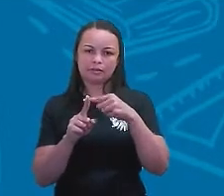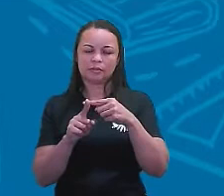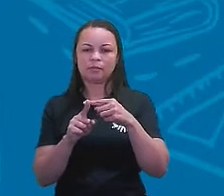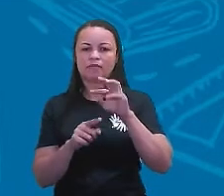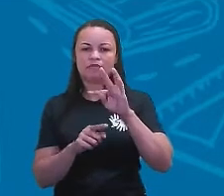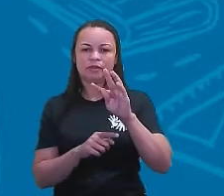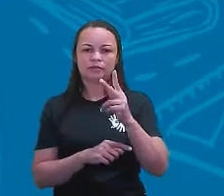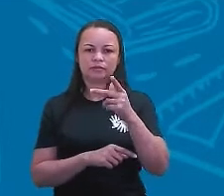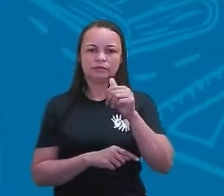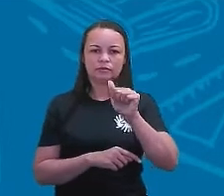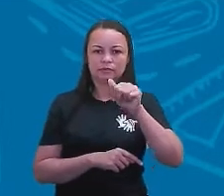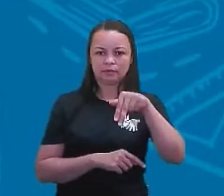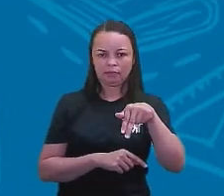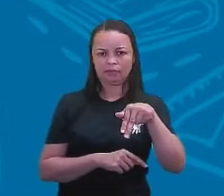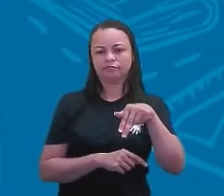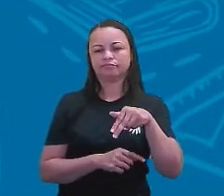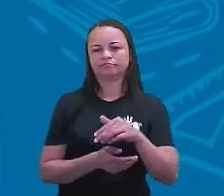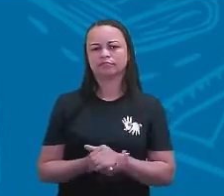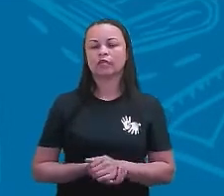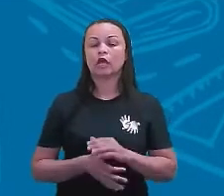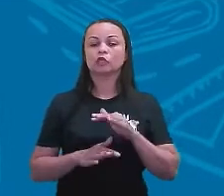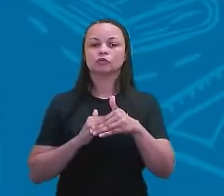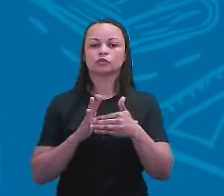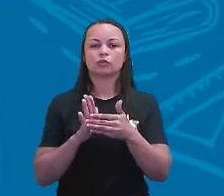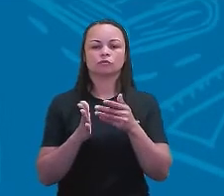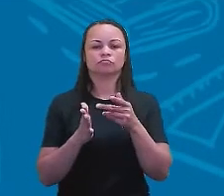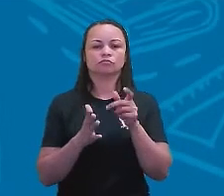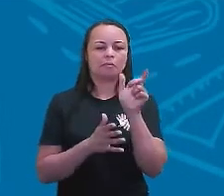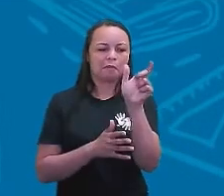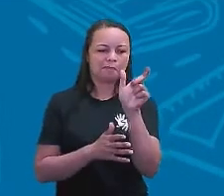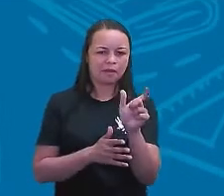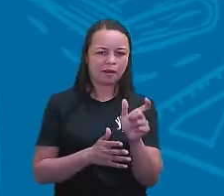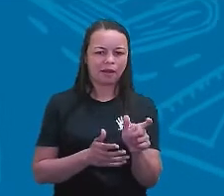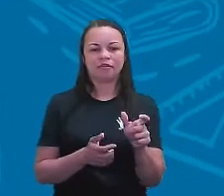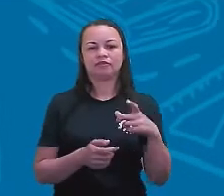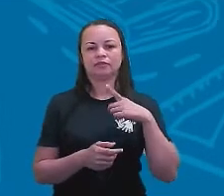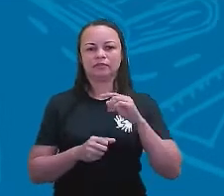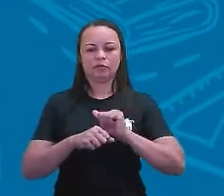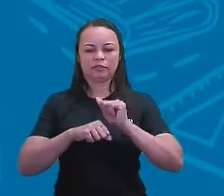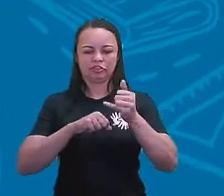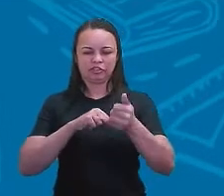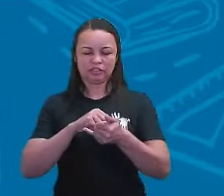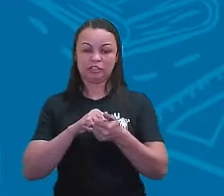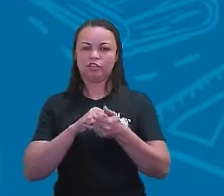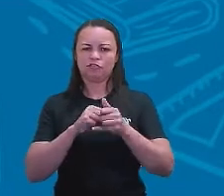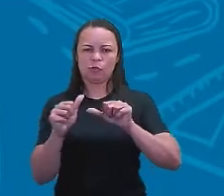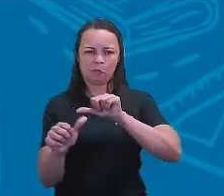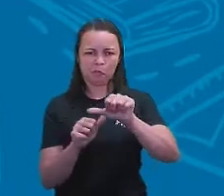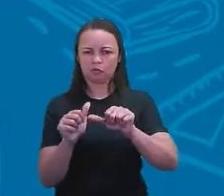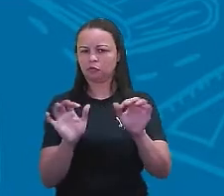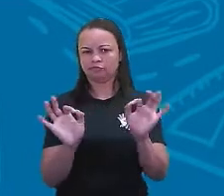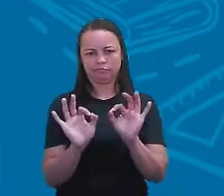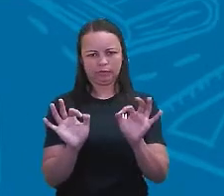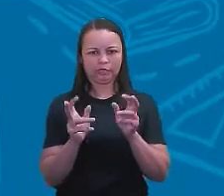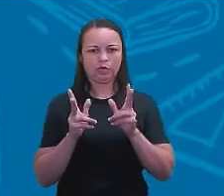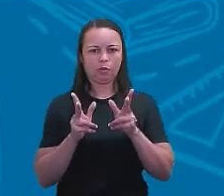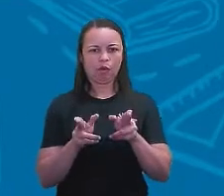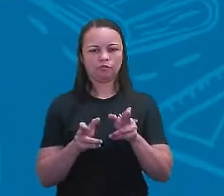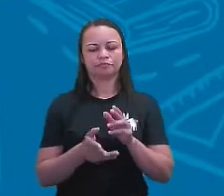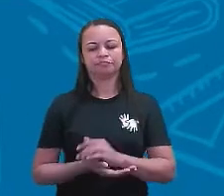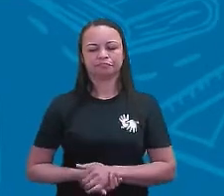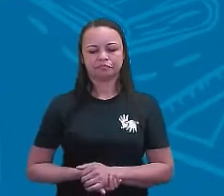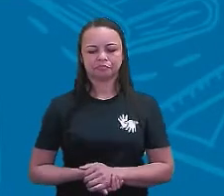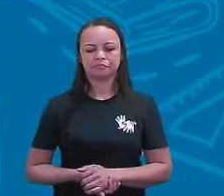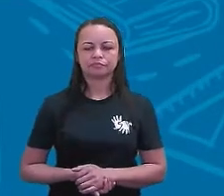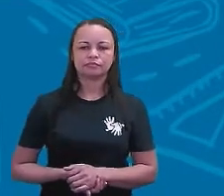than. Nota, todas as palavras aí que estão como adjetivo não teve nenhuma alteração, certo? Tem